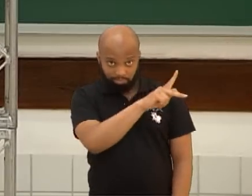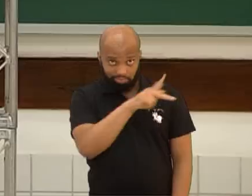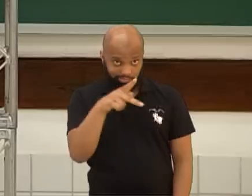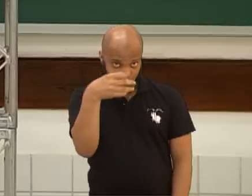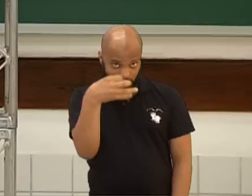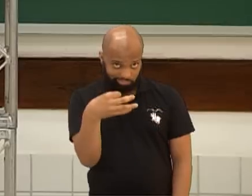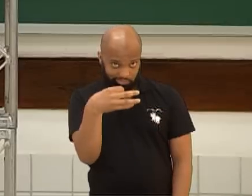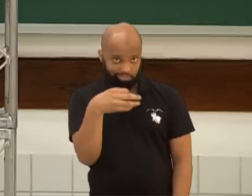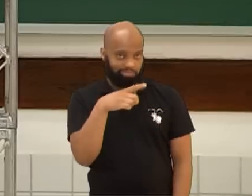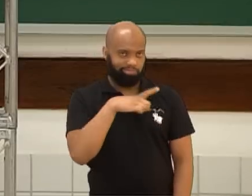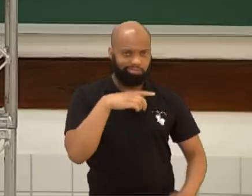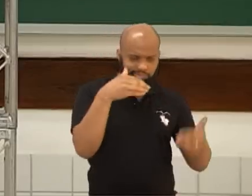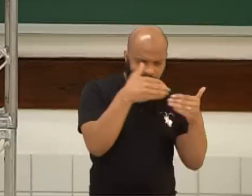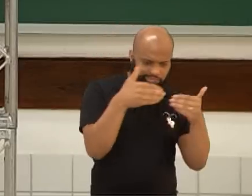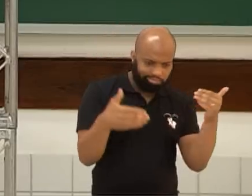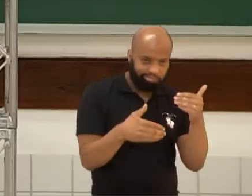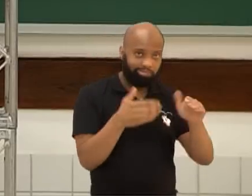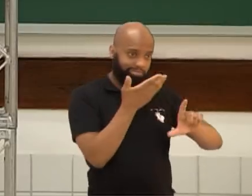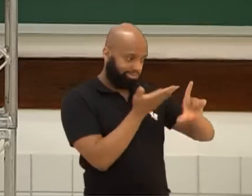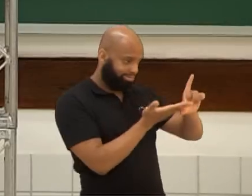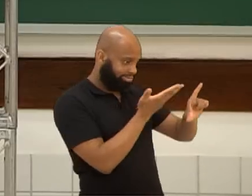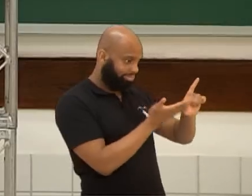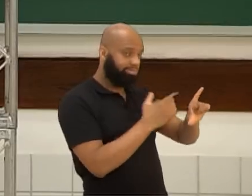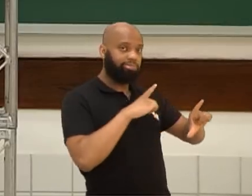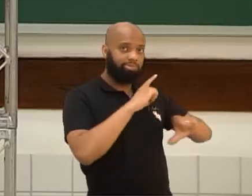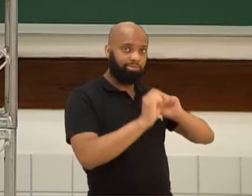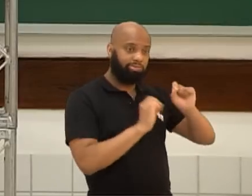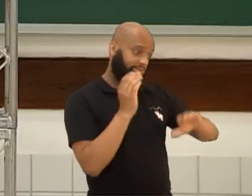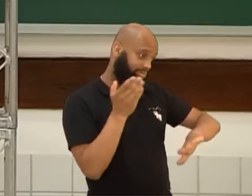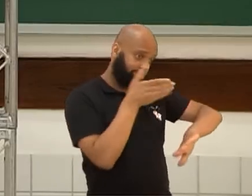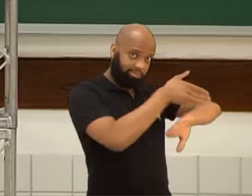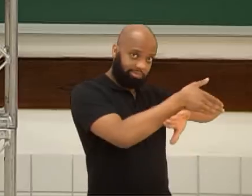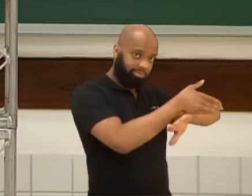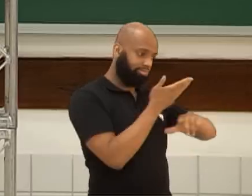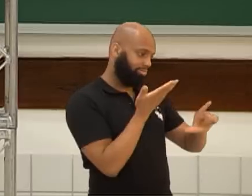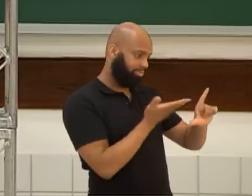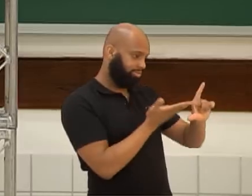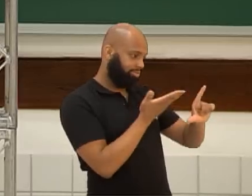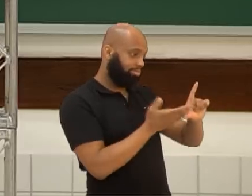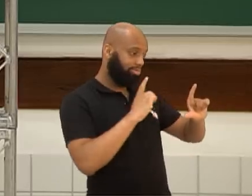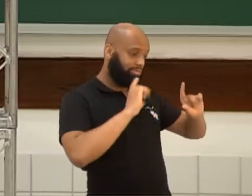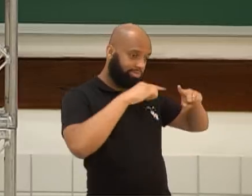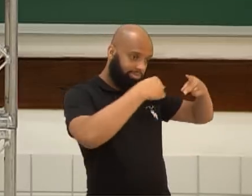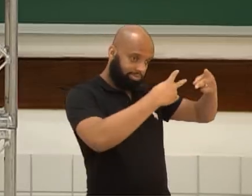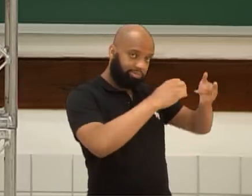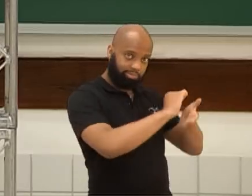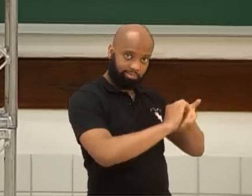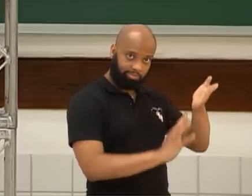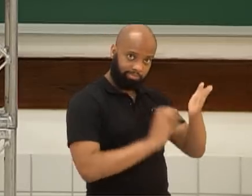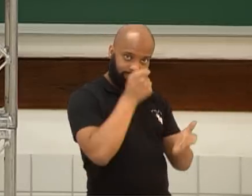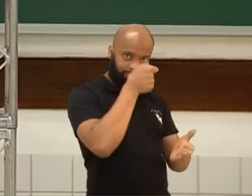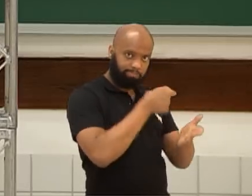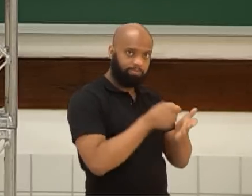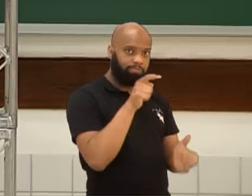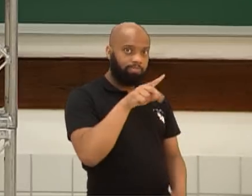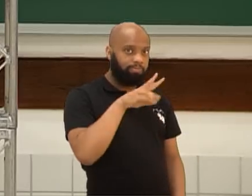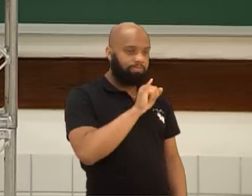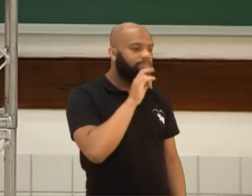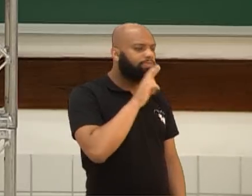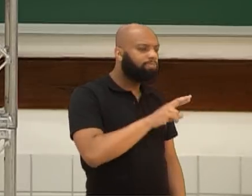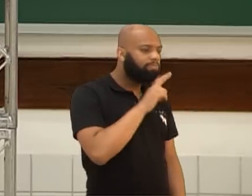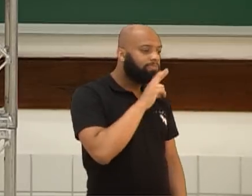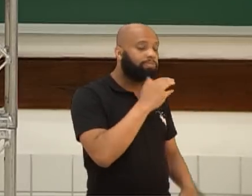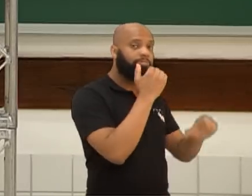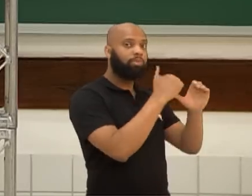os slides, vendo as atividades do Classroom, não esqueça de responder e marcar lá que você terminou, concluiu